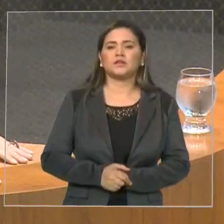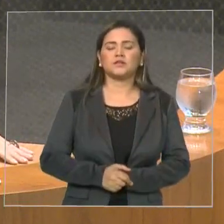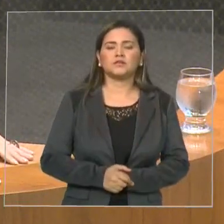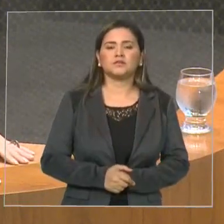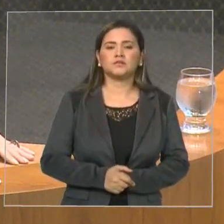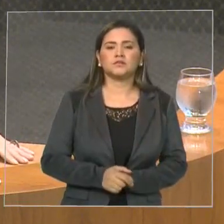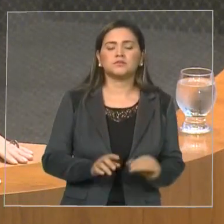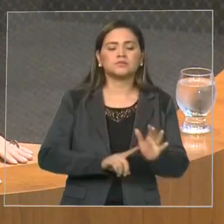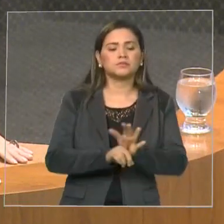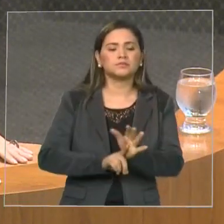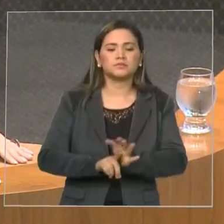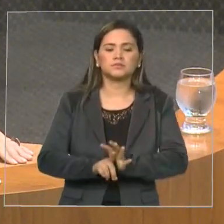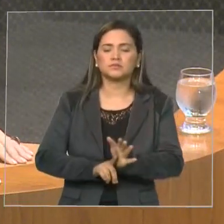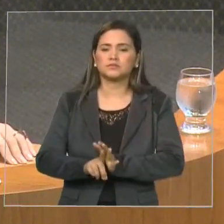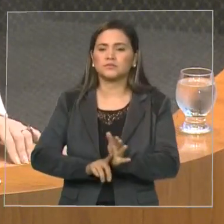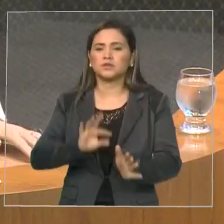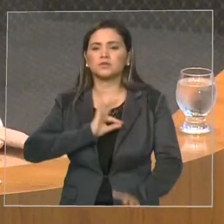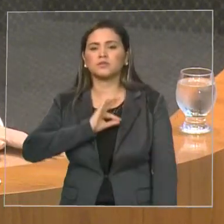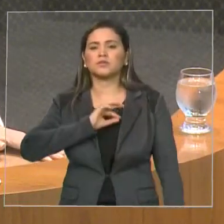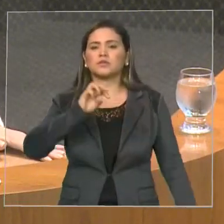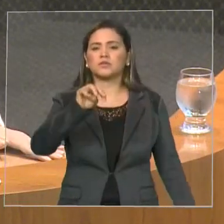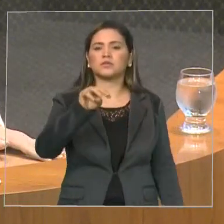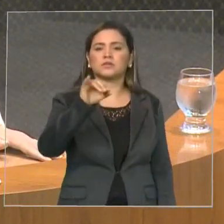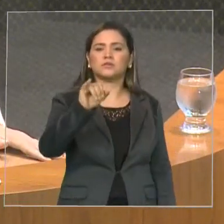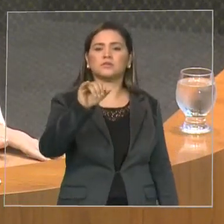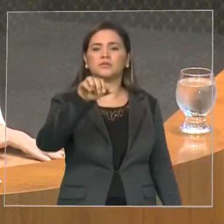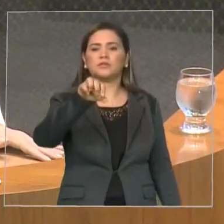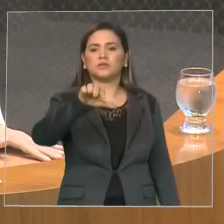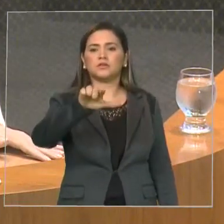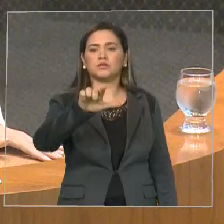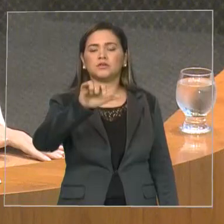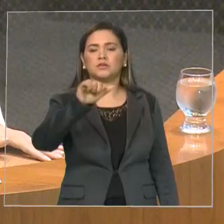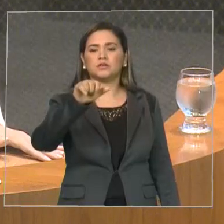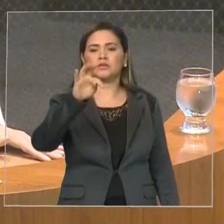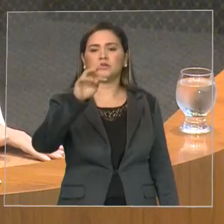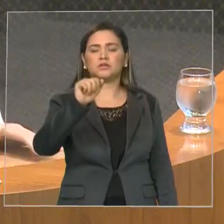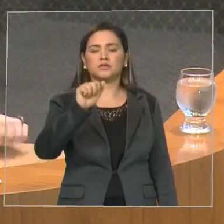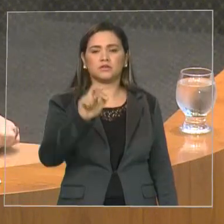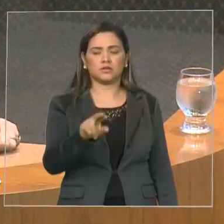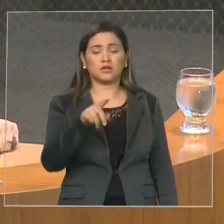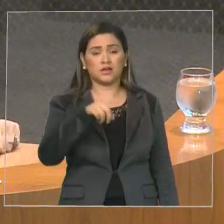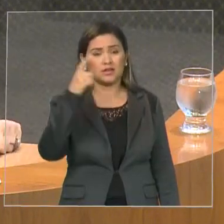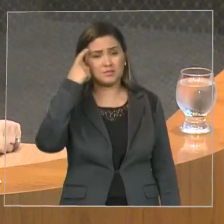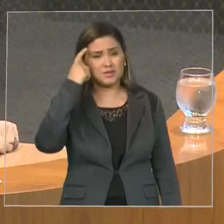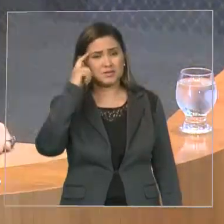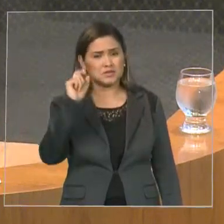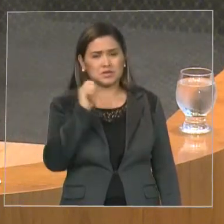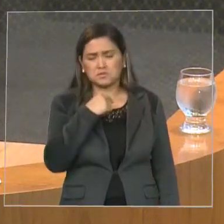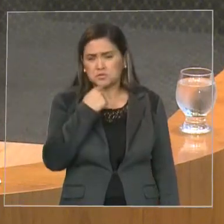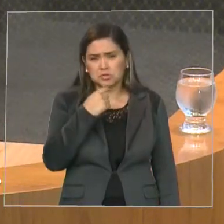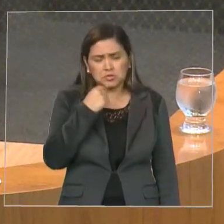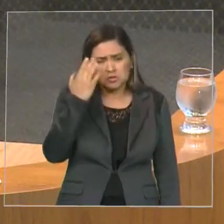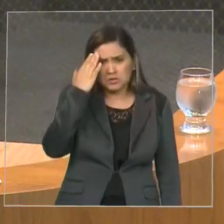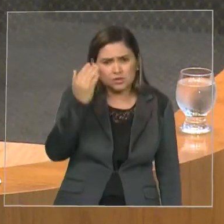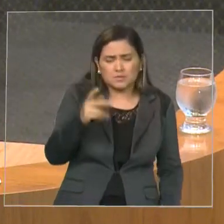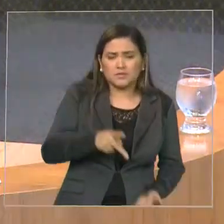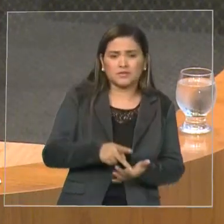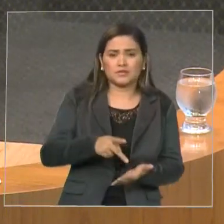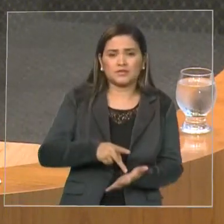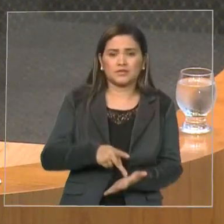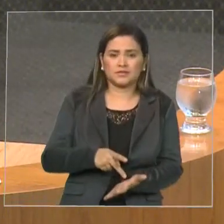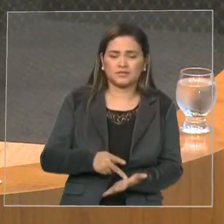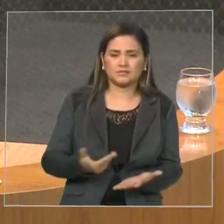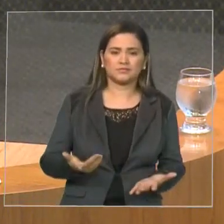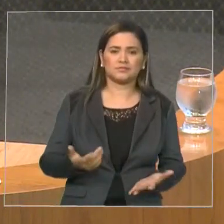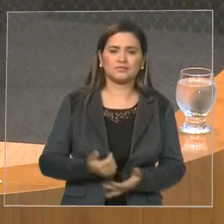aberta pela Polícia Militar. Isso porque ele achou que ninguém descobriria a verdade. Não só confirmou